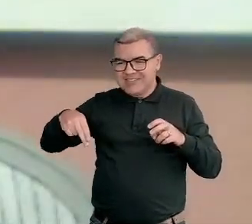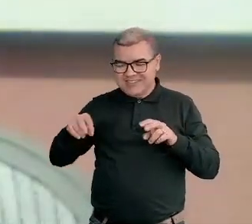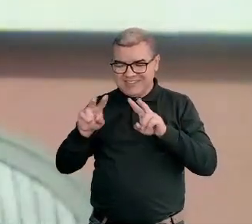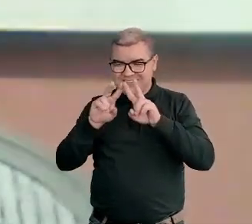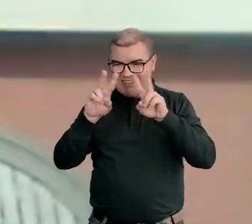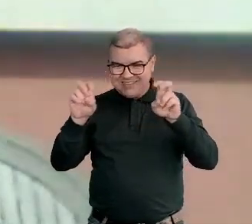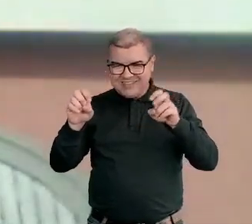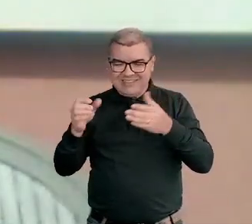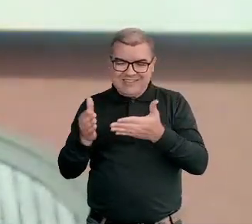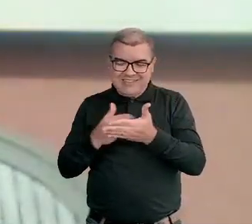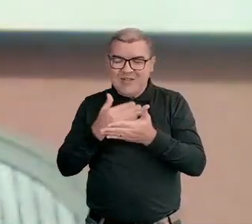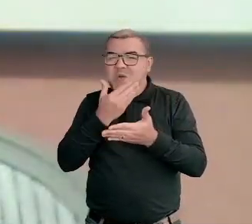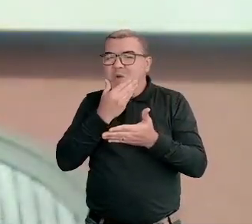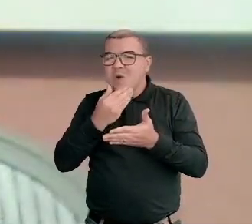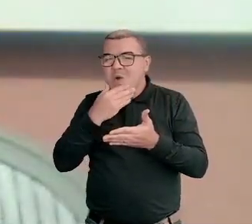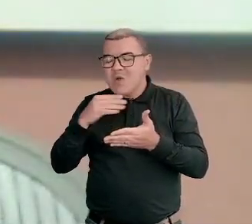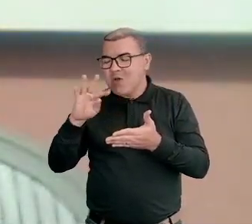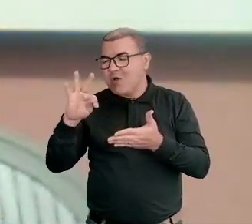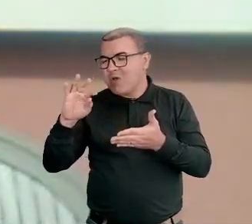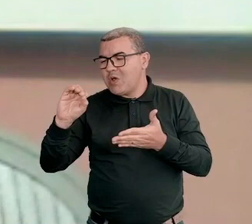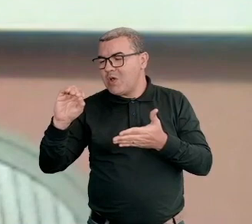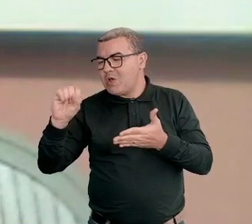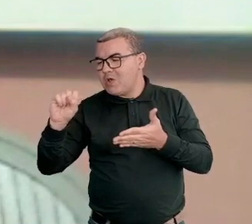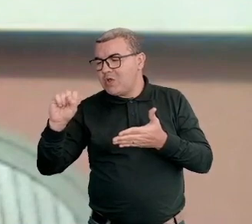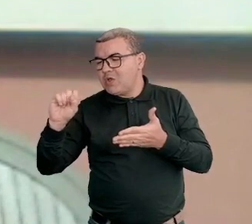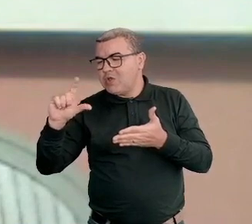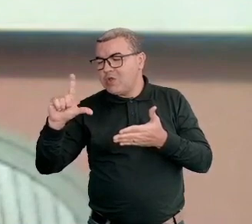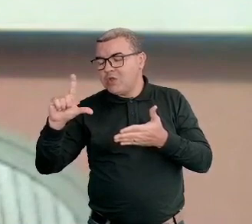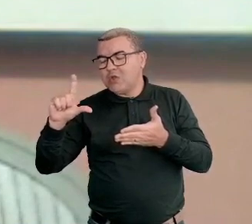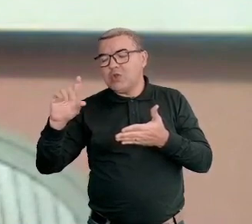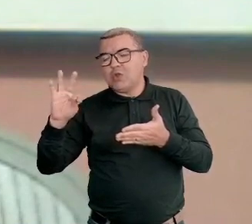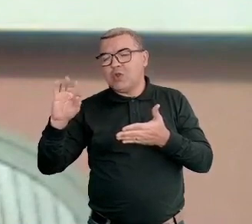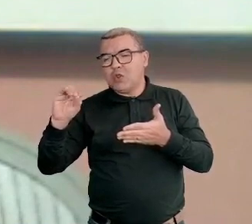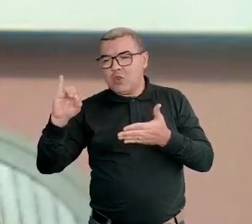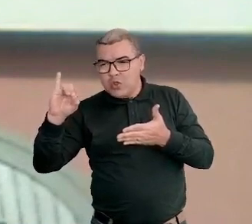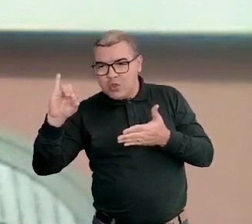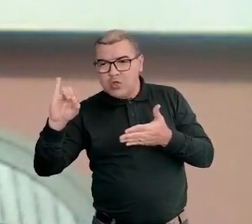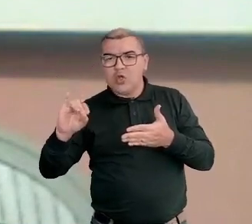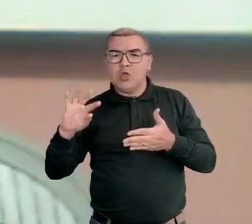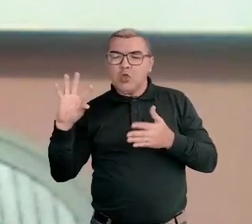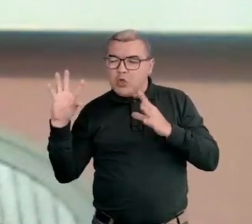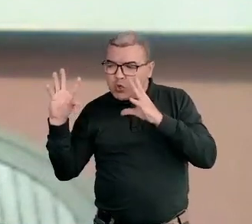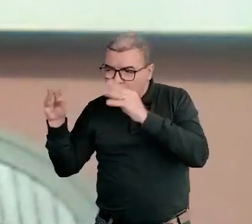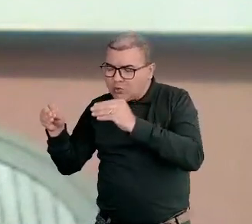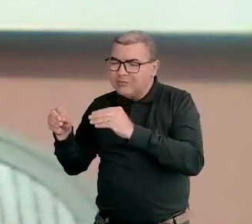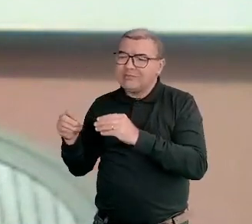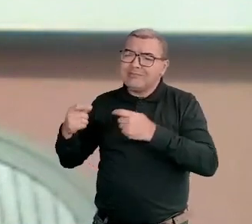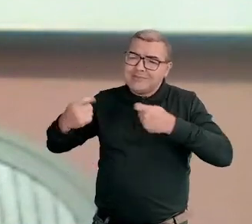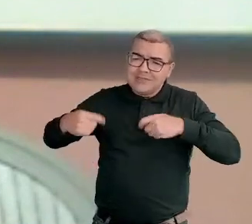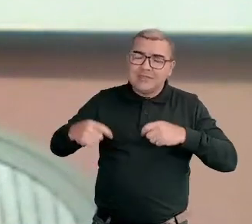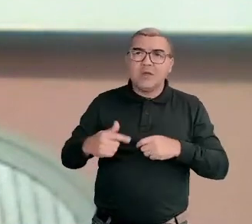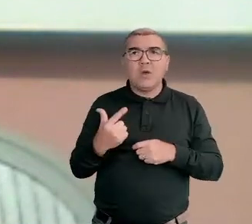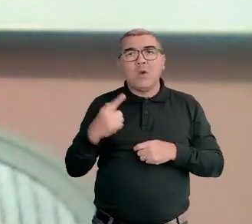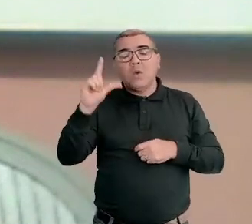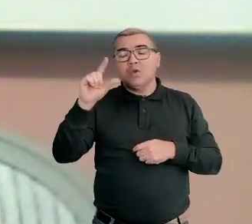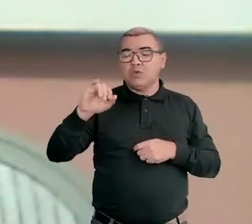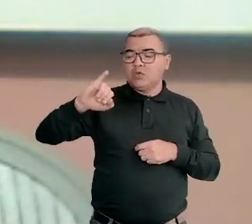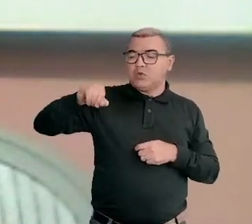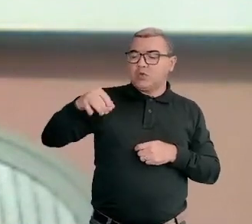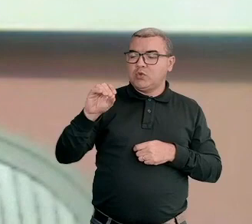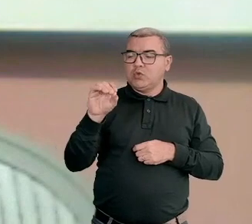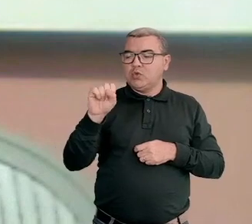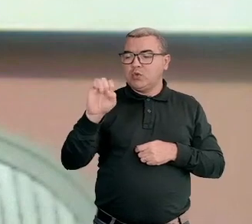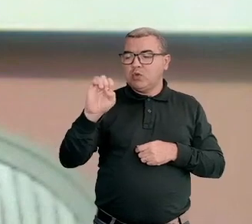exercício obrigatório, mandatório, para qualquer jovem médico, precisa ler. O Ensaio sobre a Cegueira, de